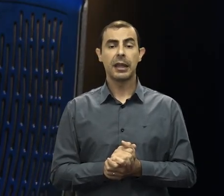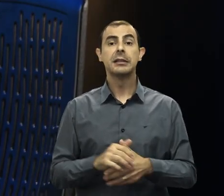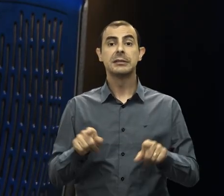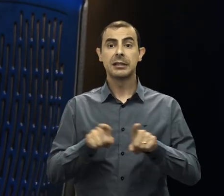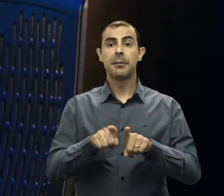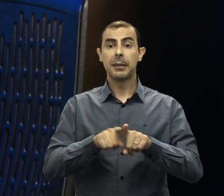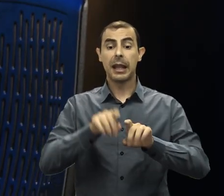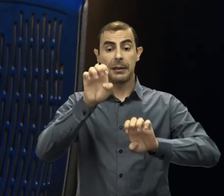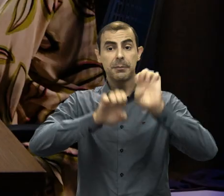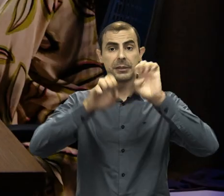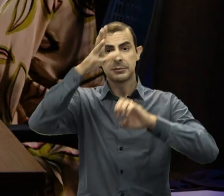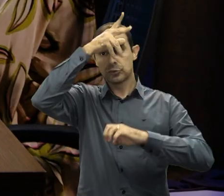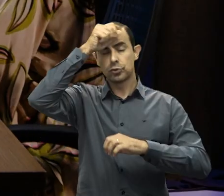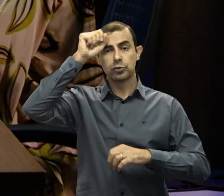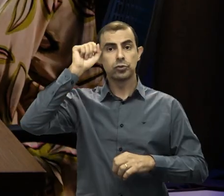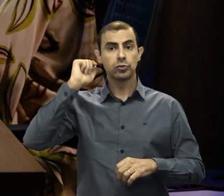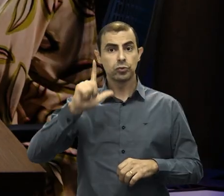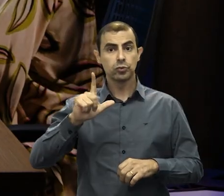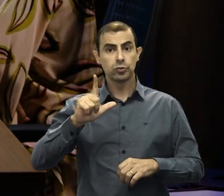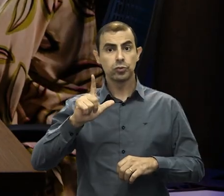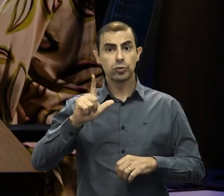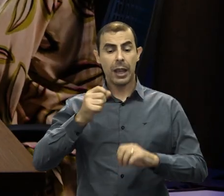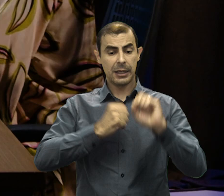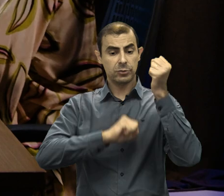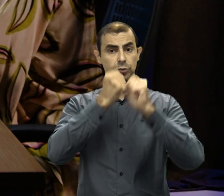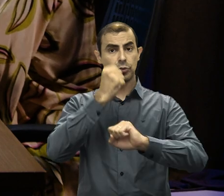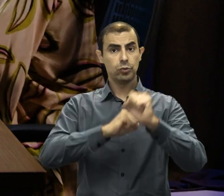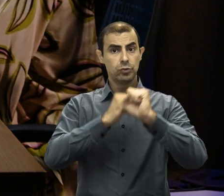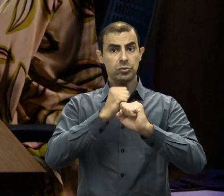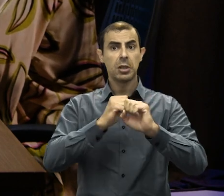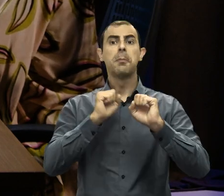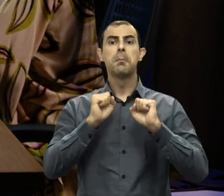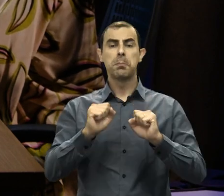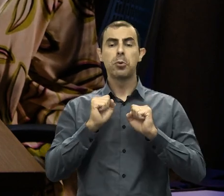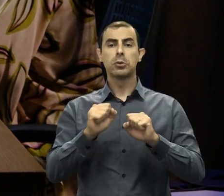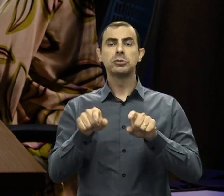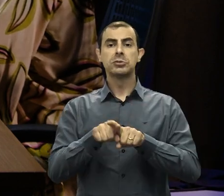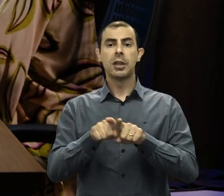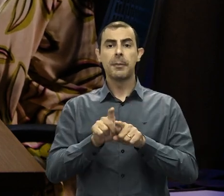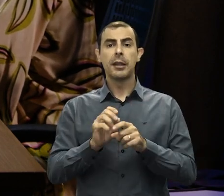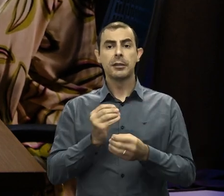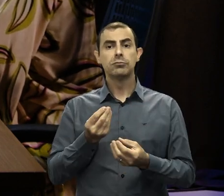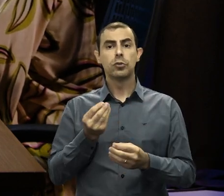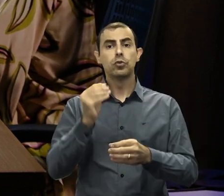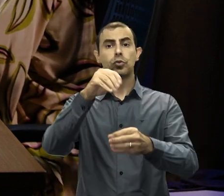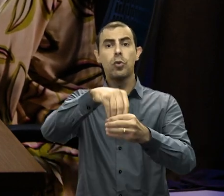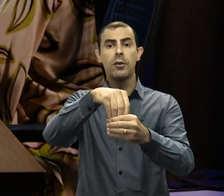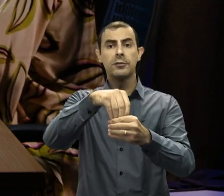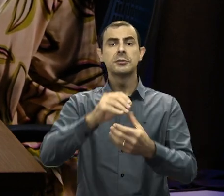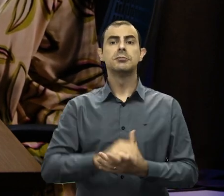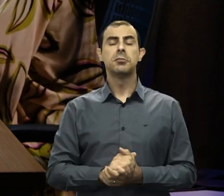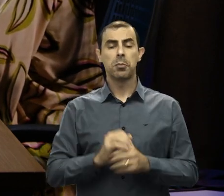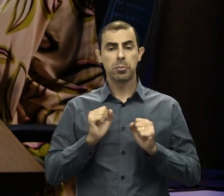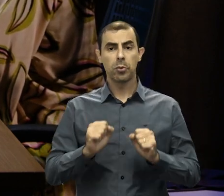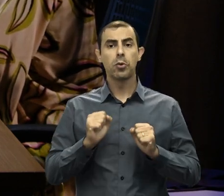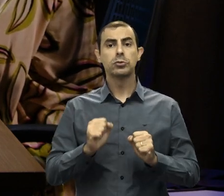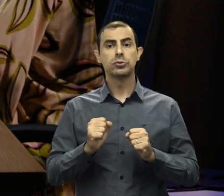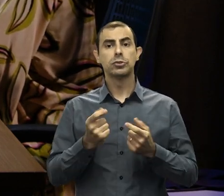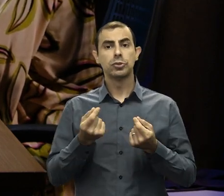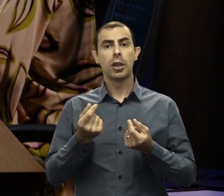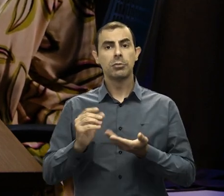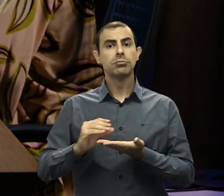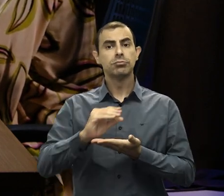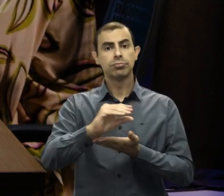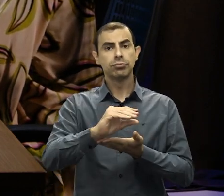as empresas do Mato Grosso do Sul, as indústrias podem fazer renúncia, né, através